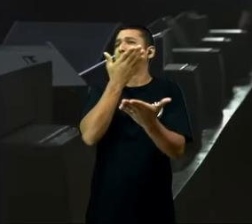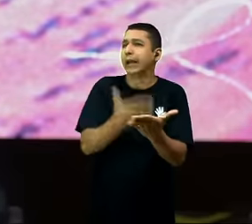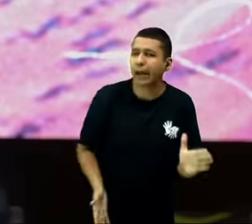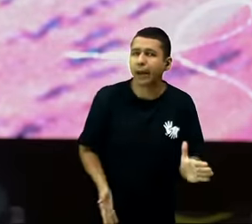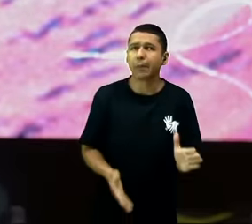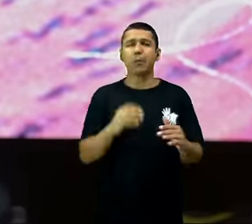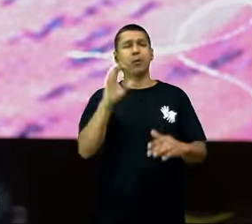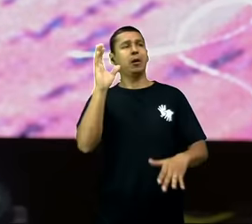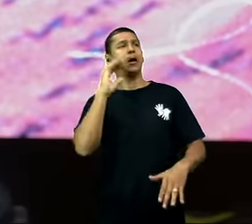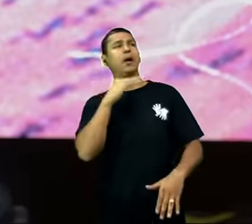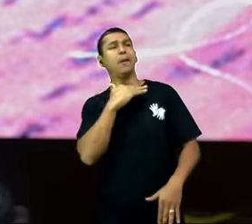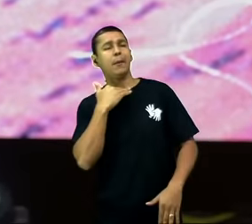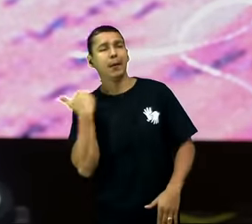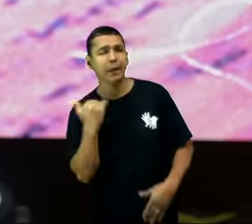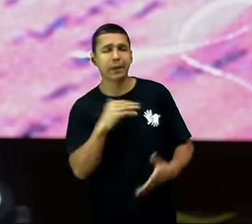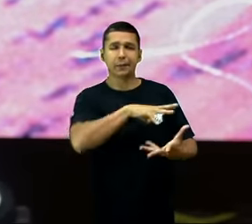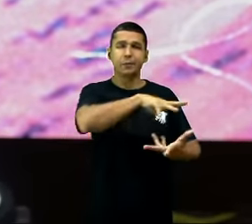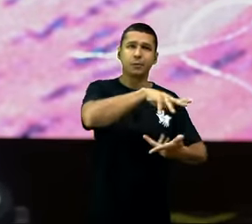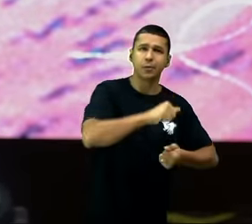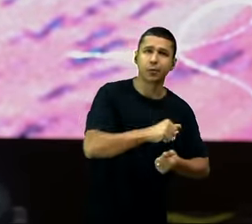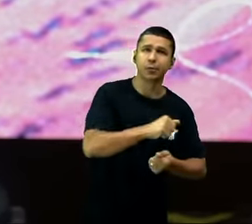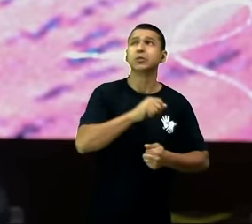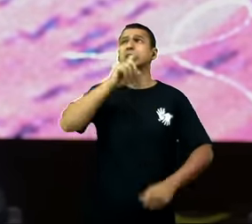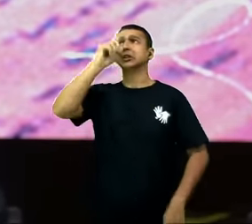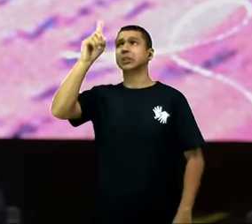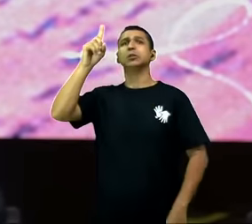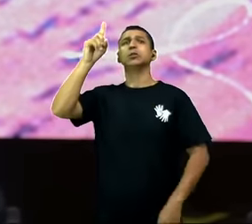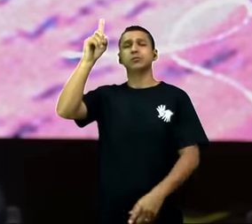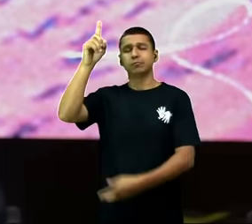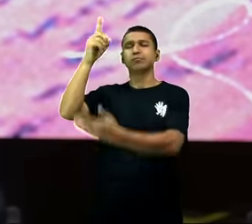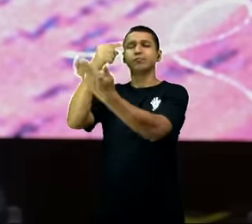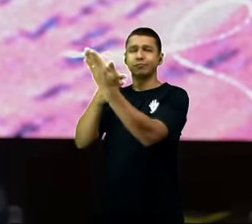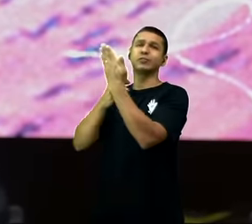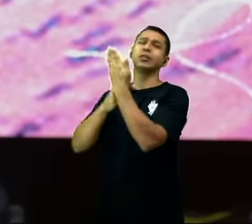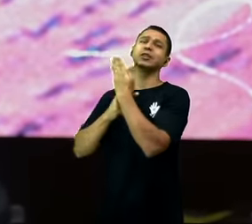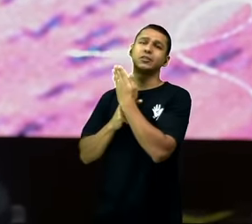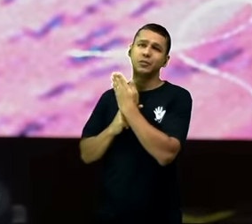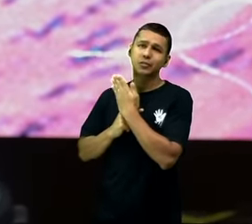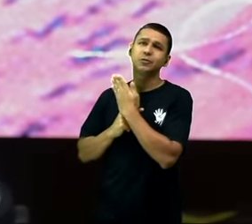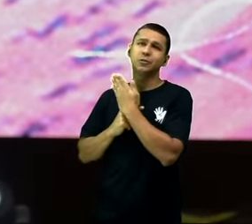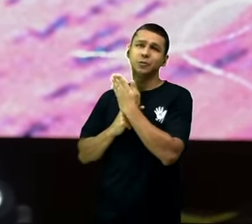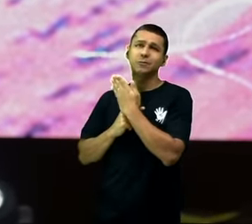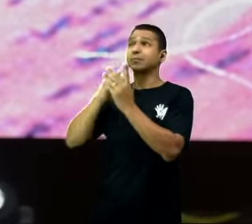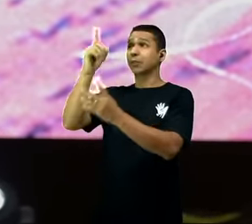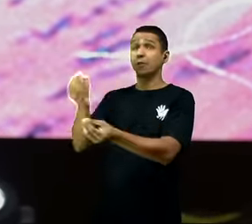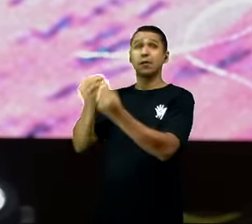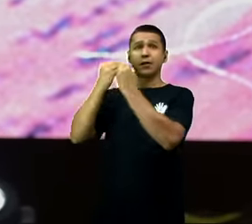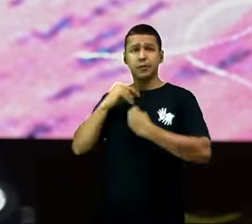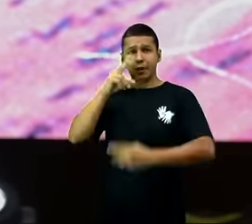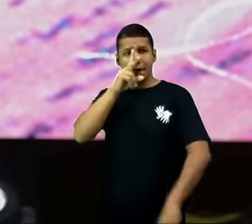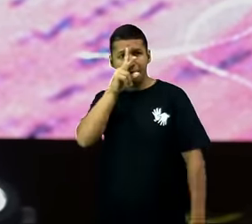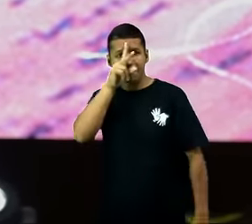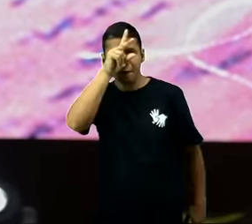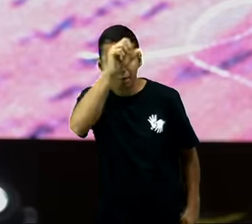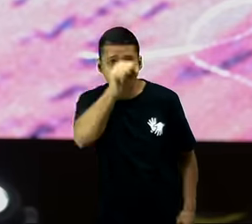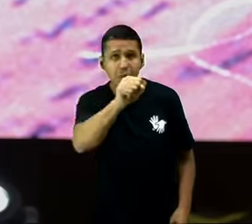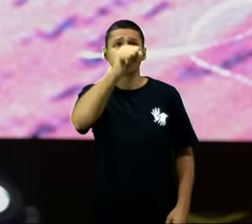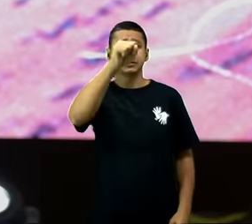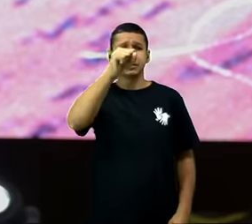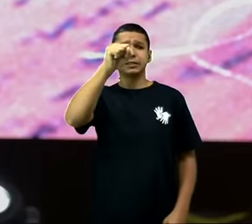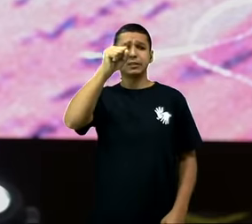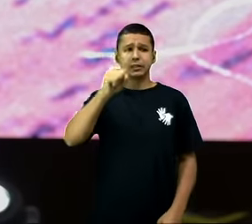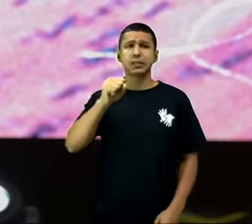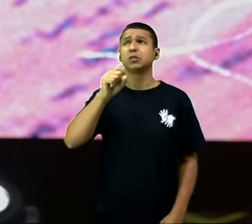jeito. Eu morri para o mundo. O negócio é com Deus. Deus está dizendo para você hoje, eu vou te dar força para você tirar do